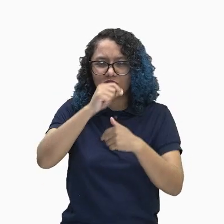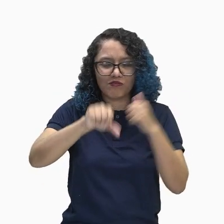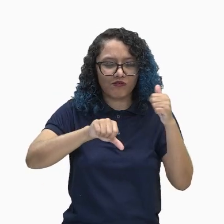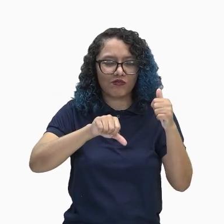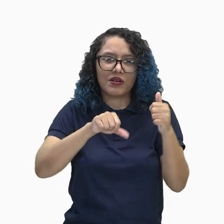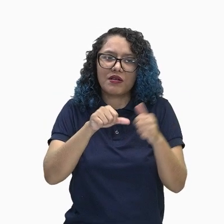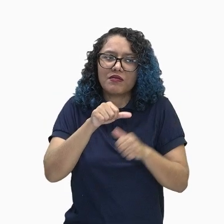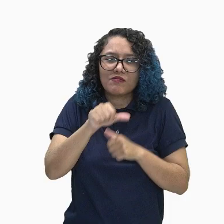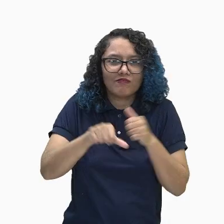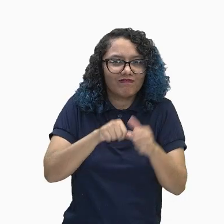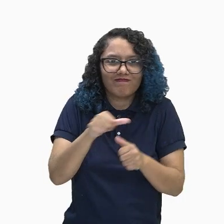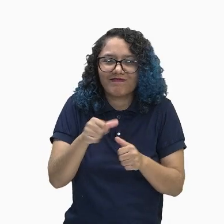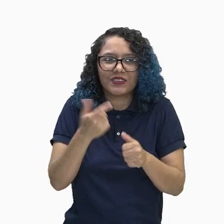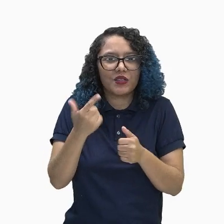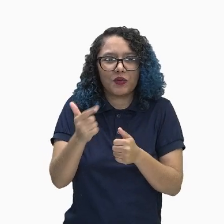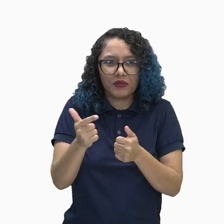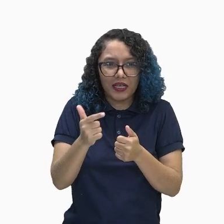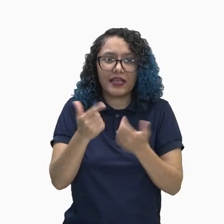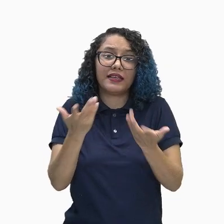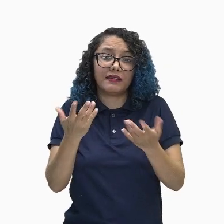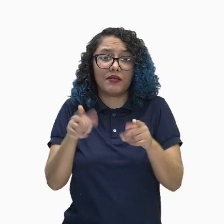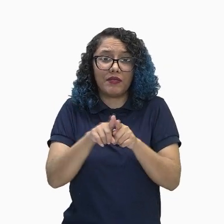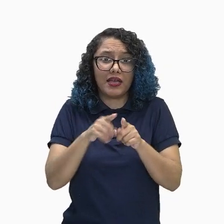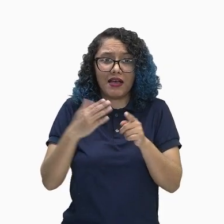alegria sinta-se a tristeza.